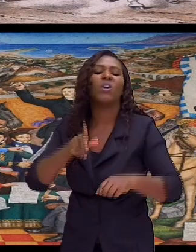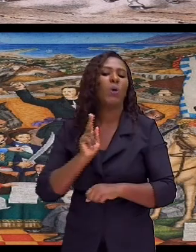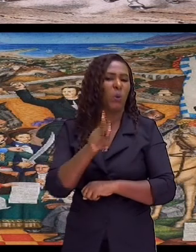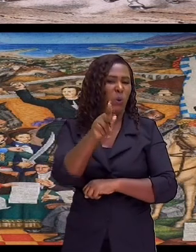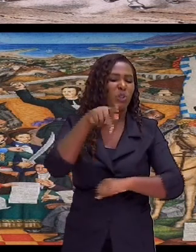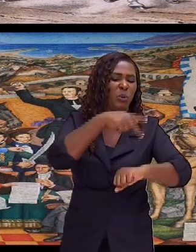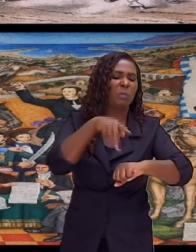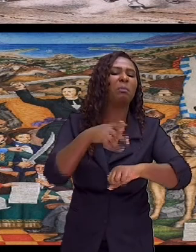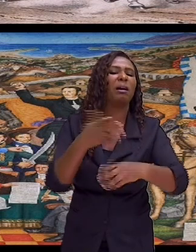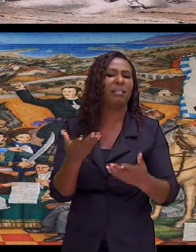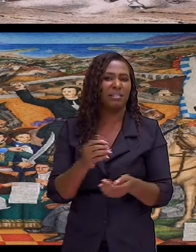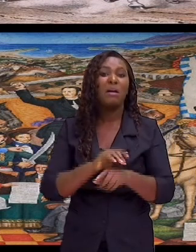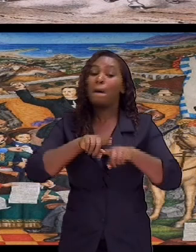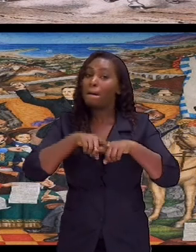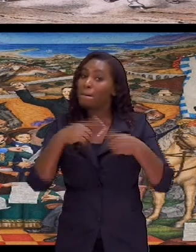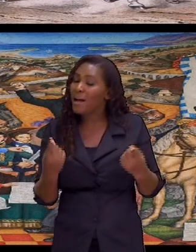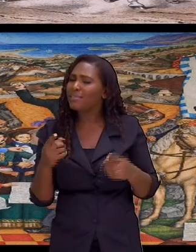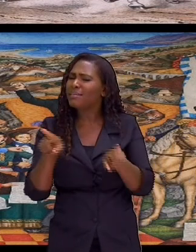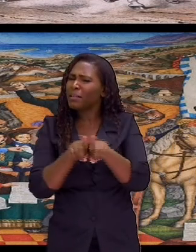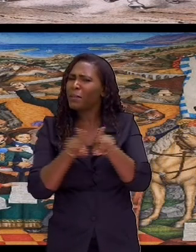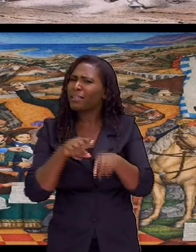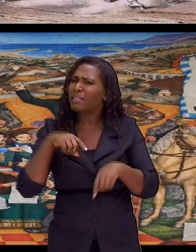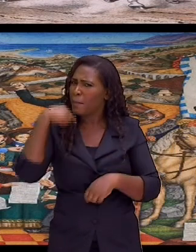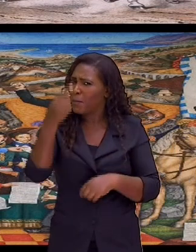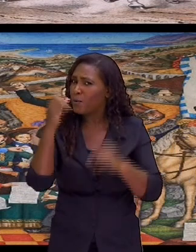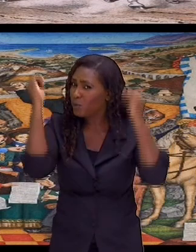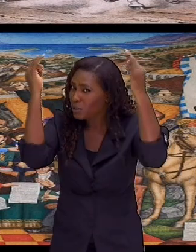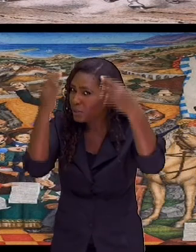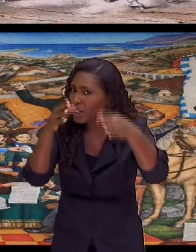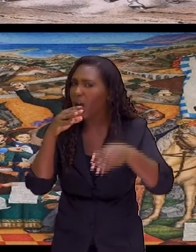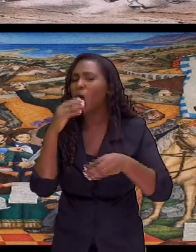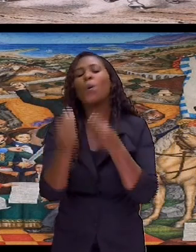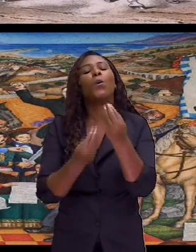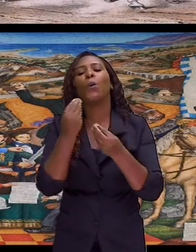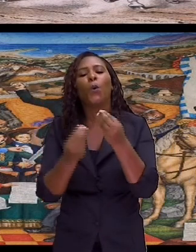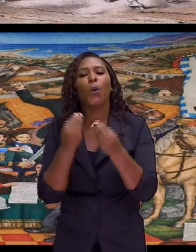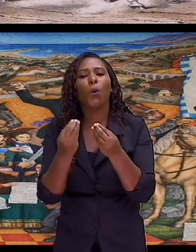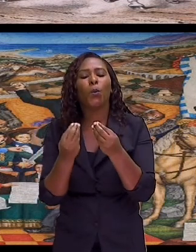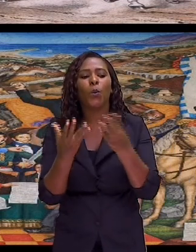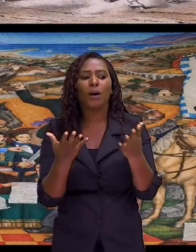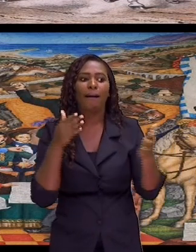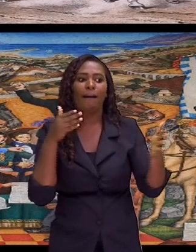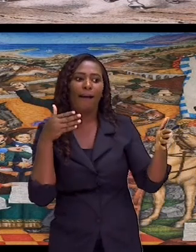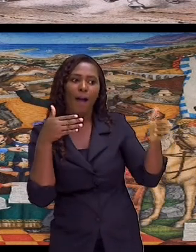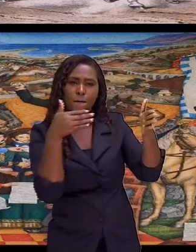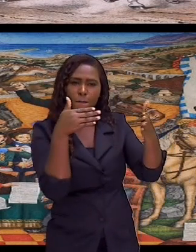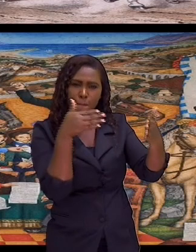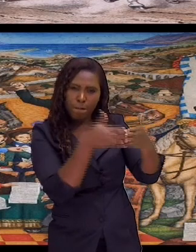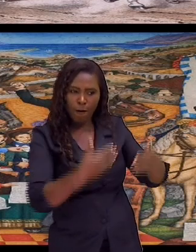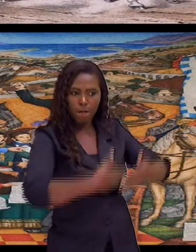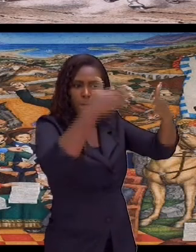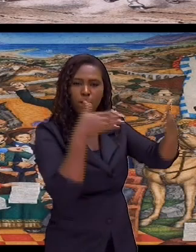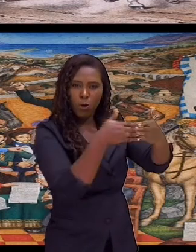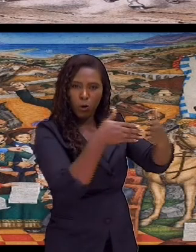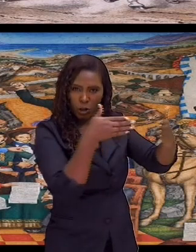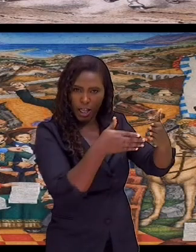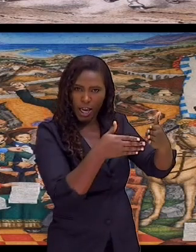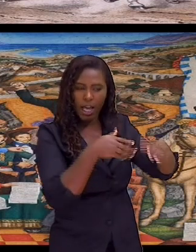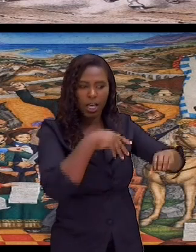os estadunidenses e os mexicanos. Para acessar nossas atividades na plataforma